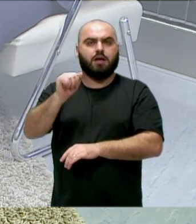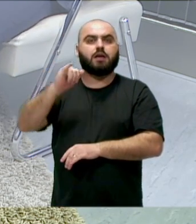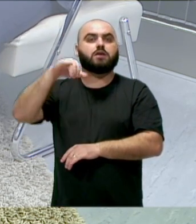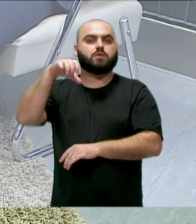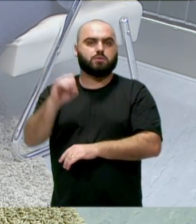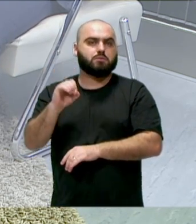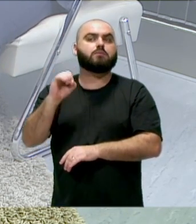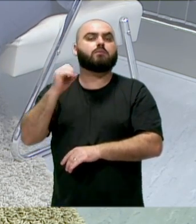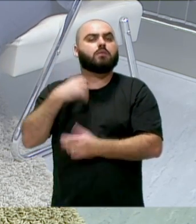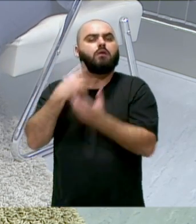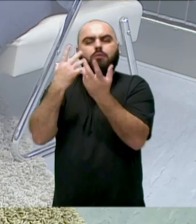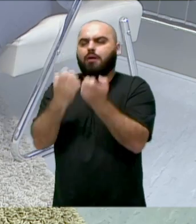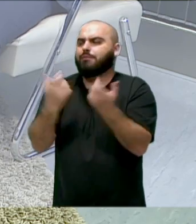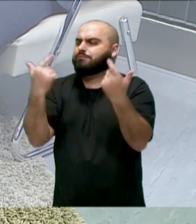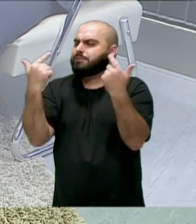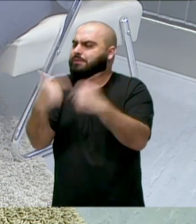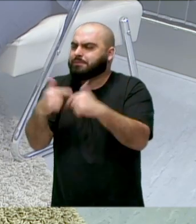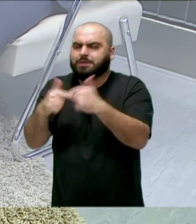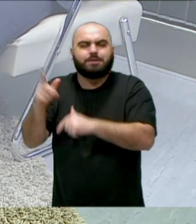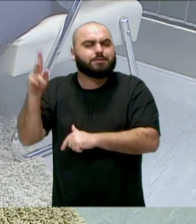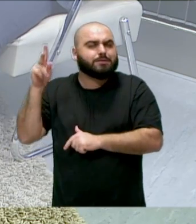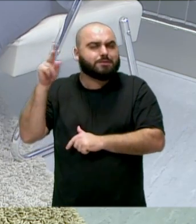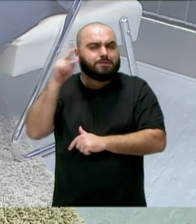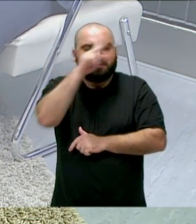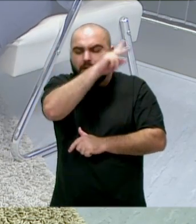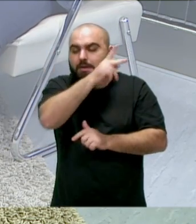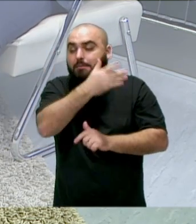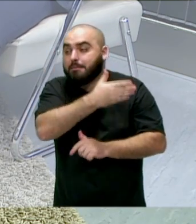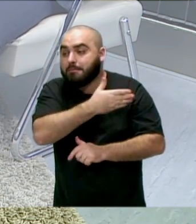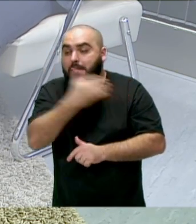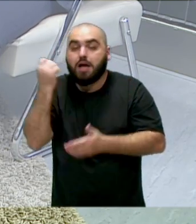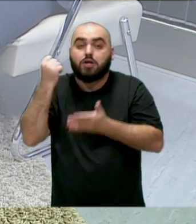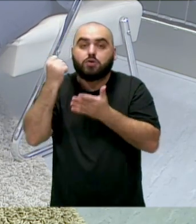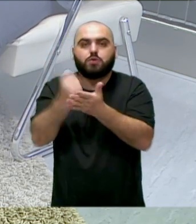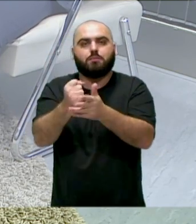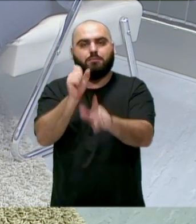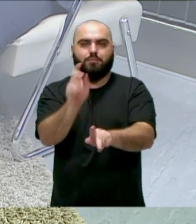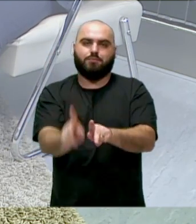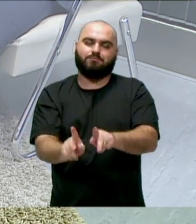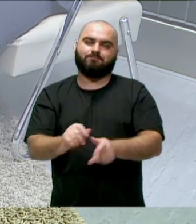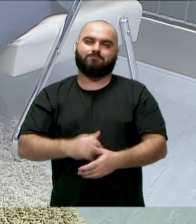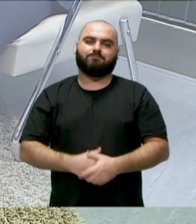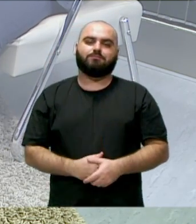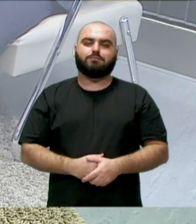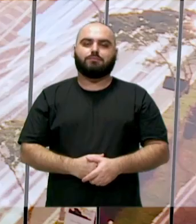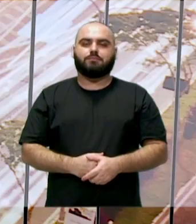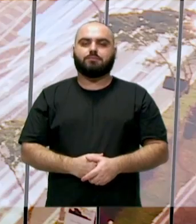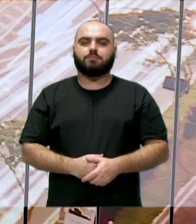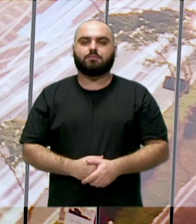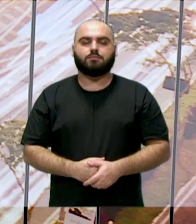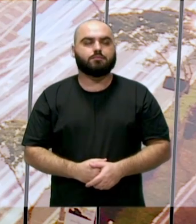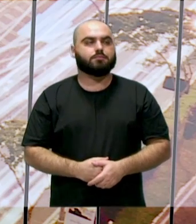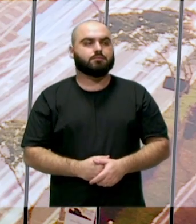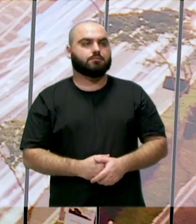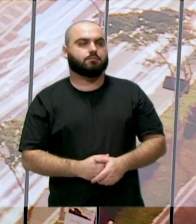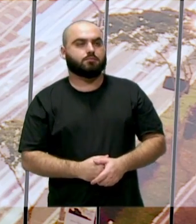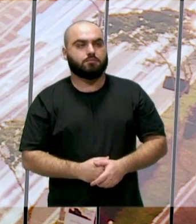eu pretendo fazer o melhor possível para a nossa população. E o trâmite do trabalho